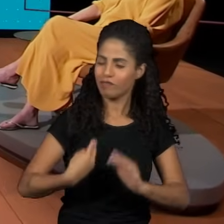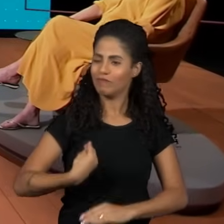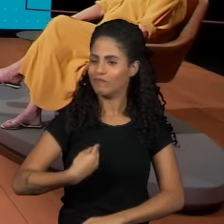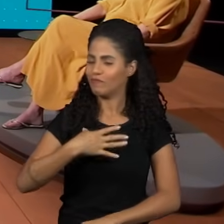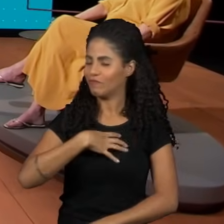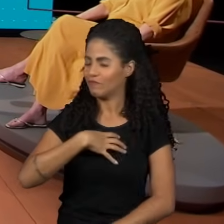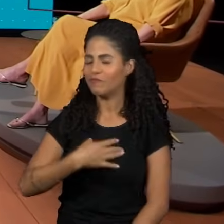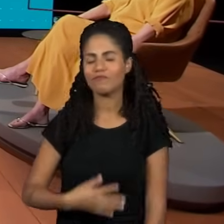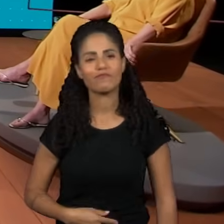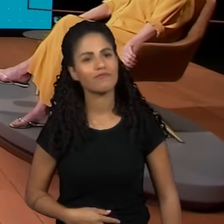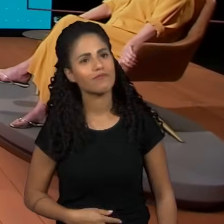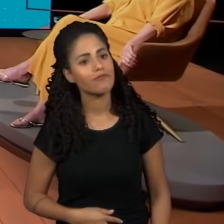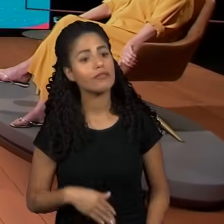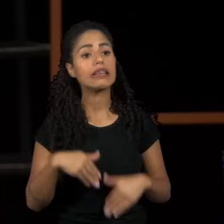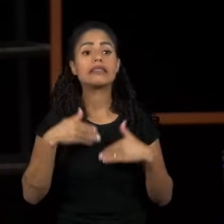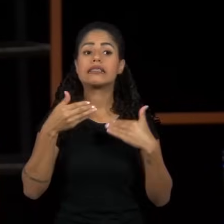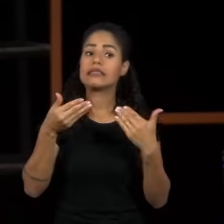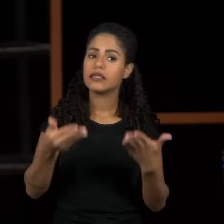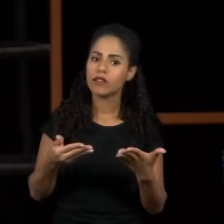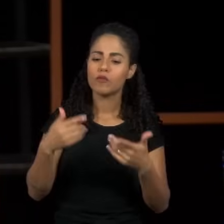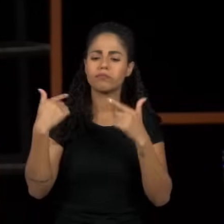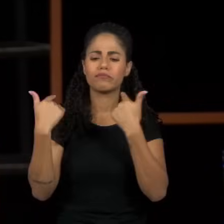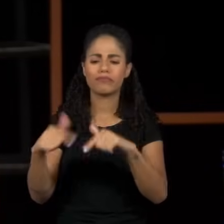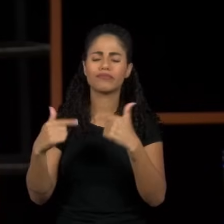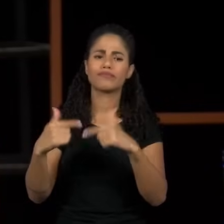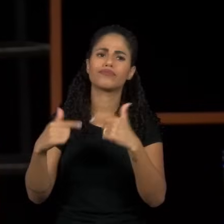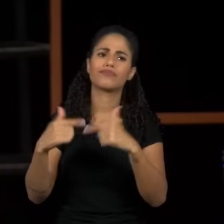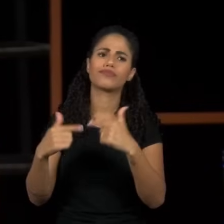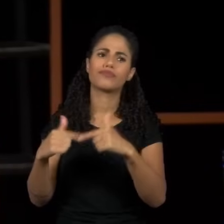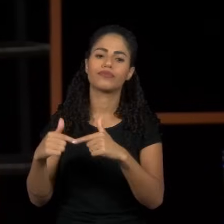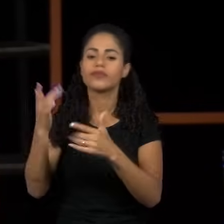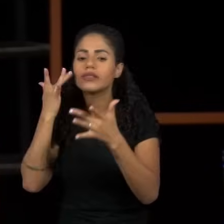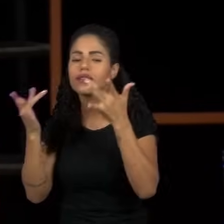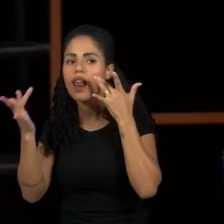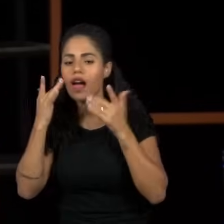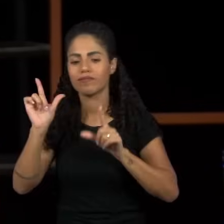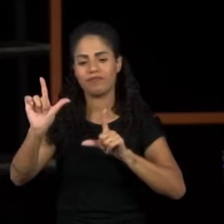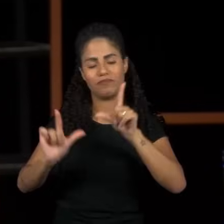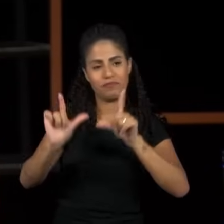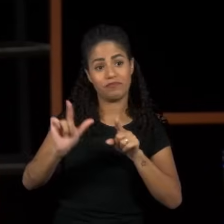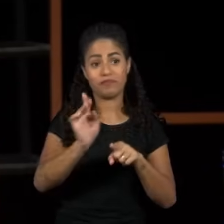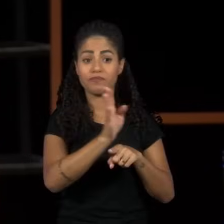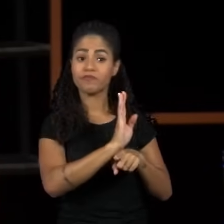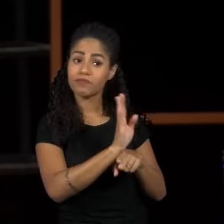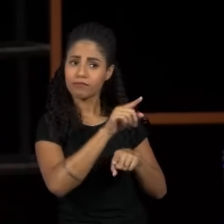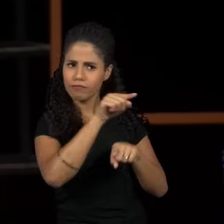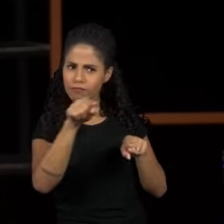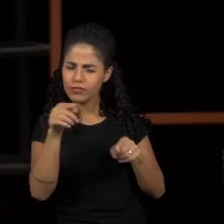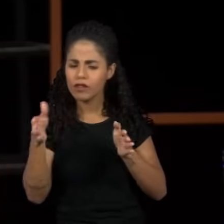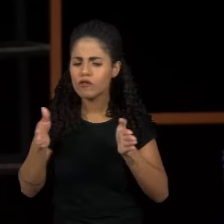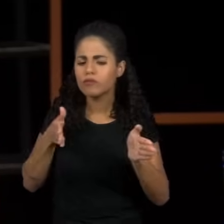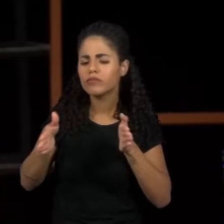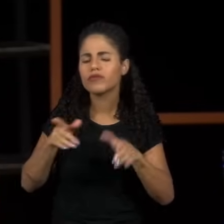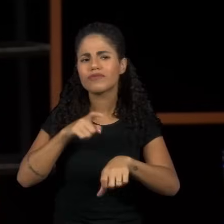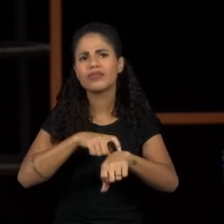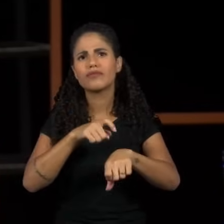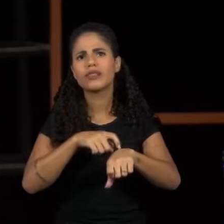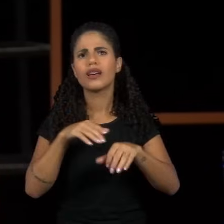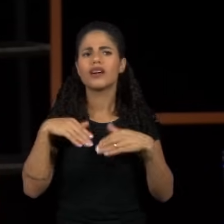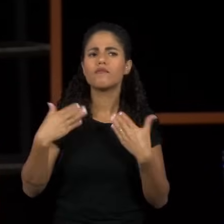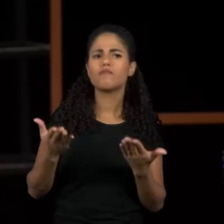Bom, mas apesar dos inúmeros trabalhos no teatro, no cinema e na TV, teve um momento que você meio